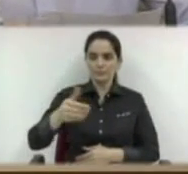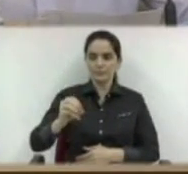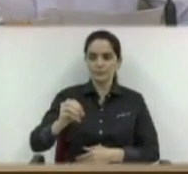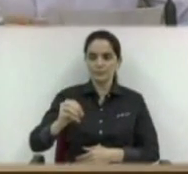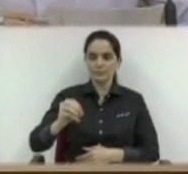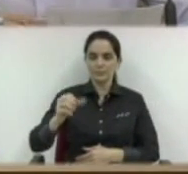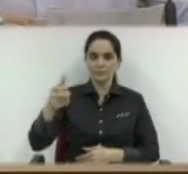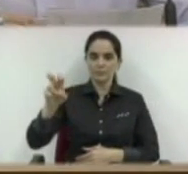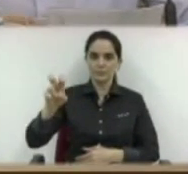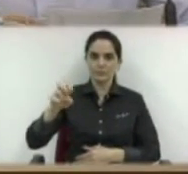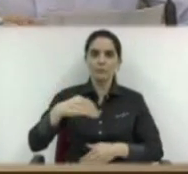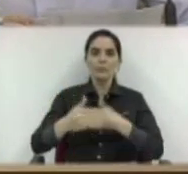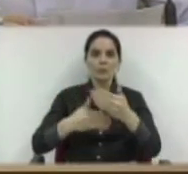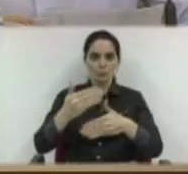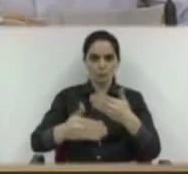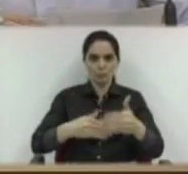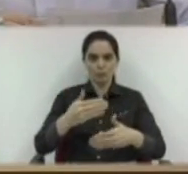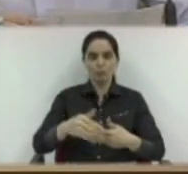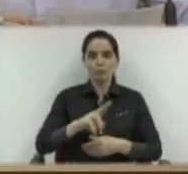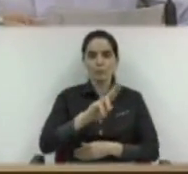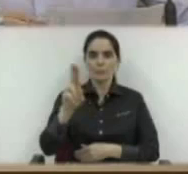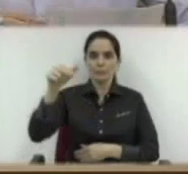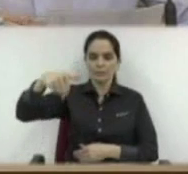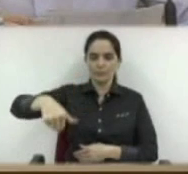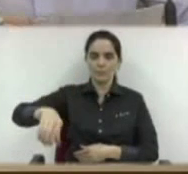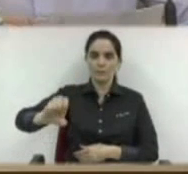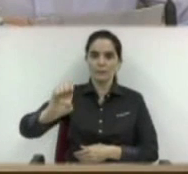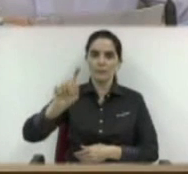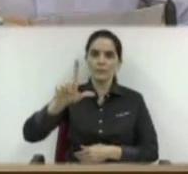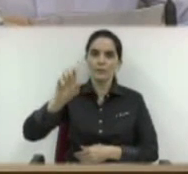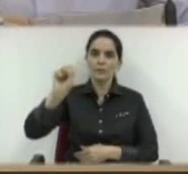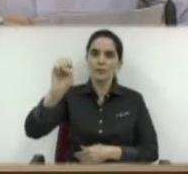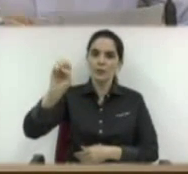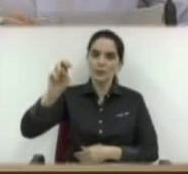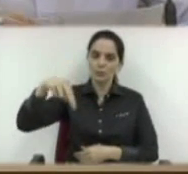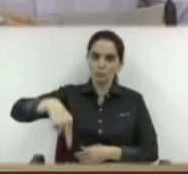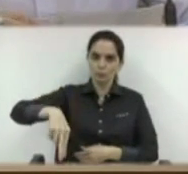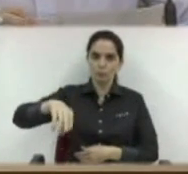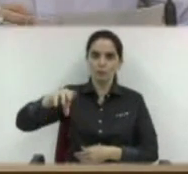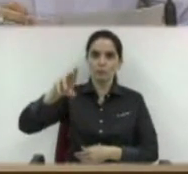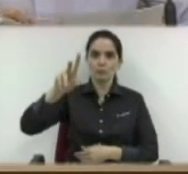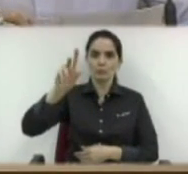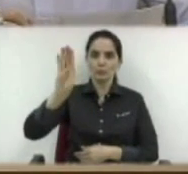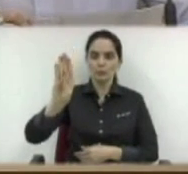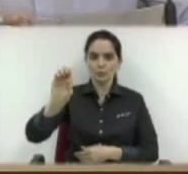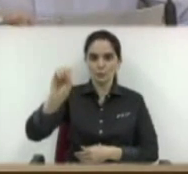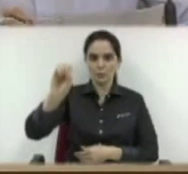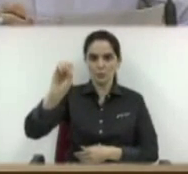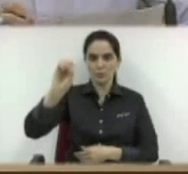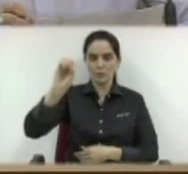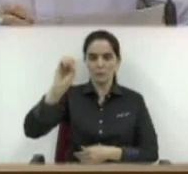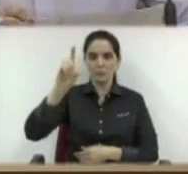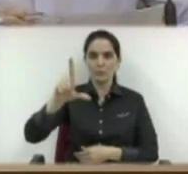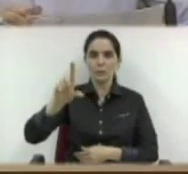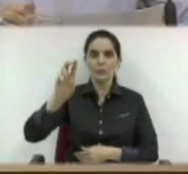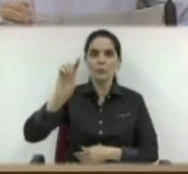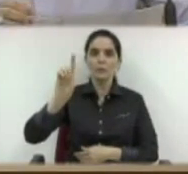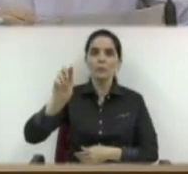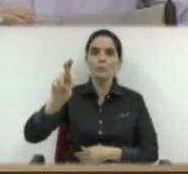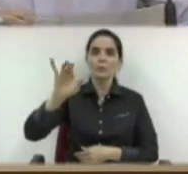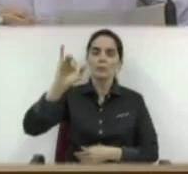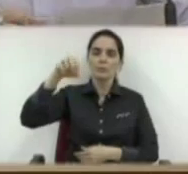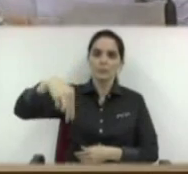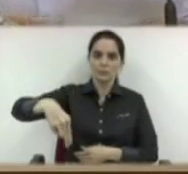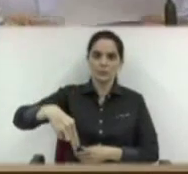263/2015. Perpetuar o nome do senhor Nelson Boldrin, a rua projetada 36, residencial